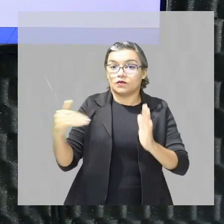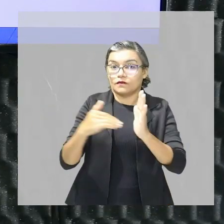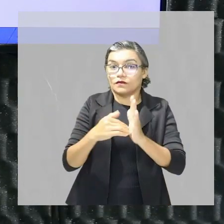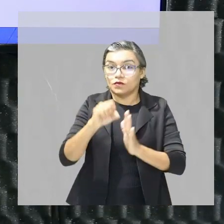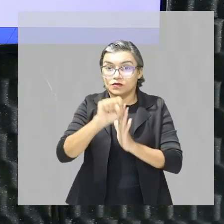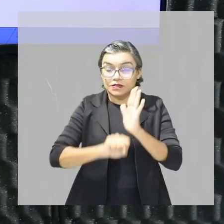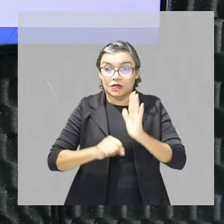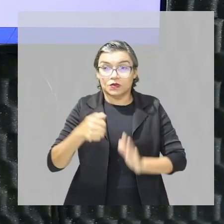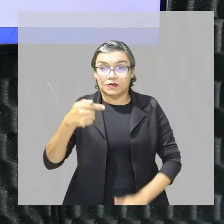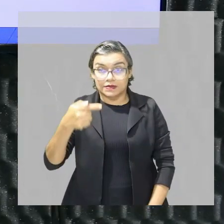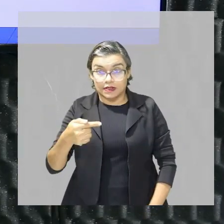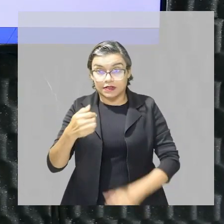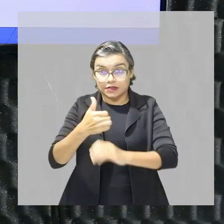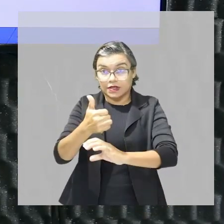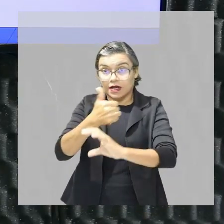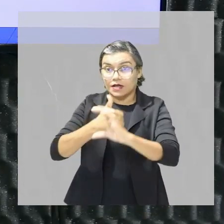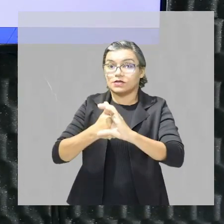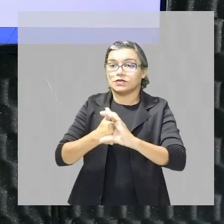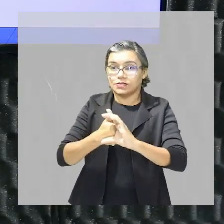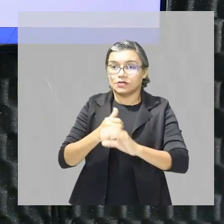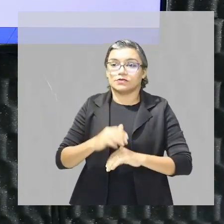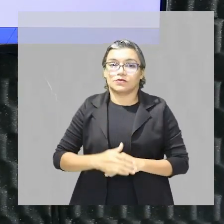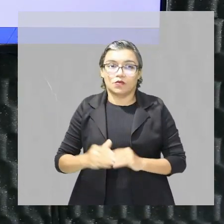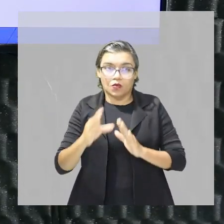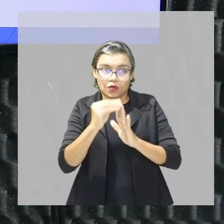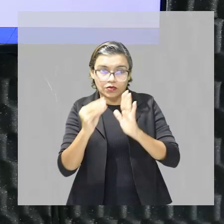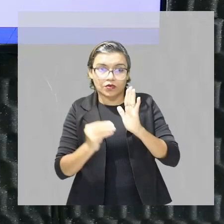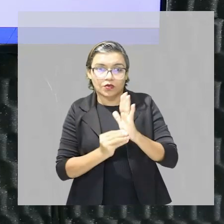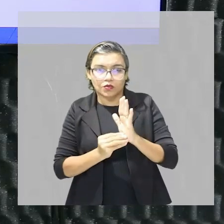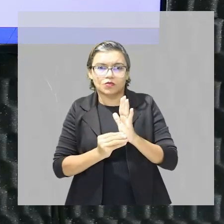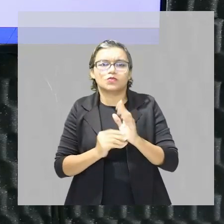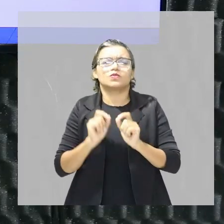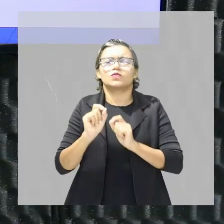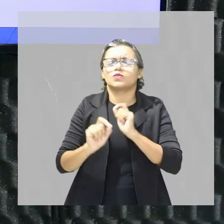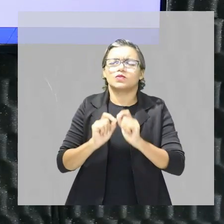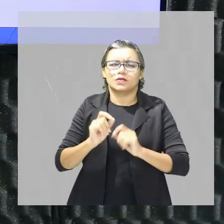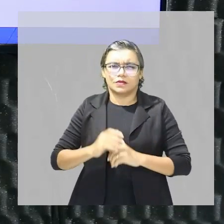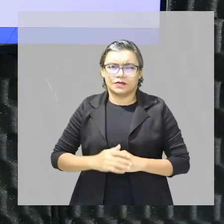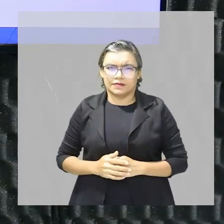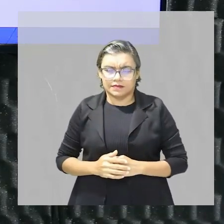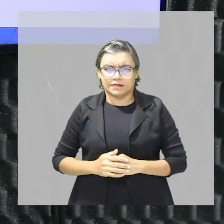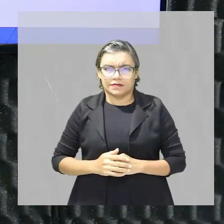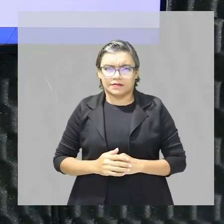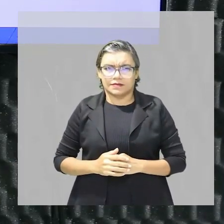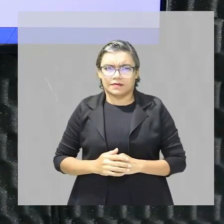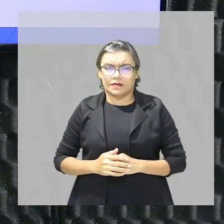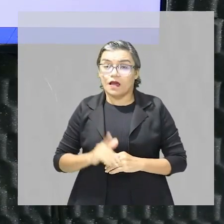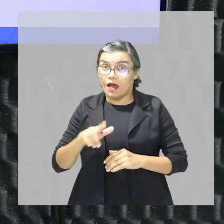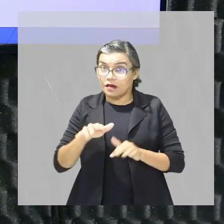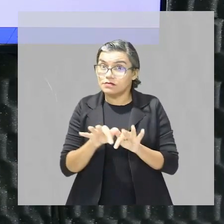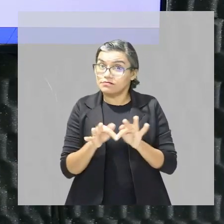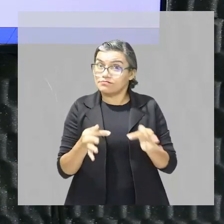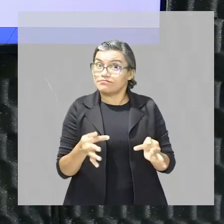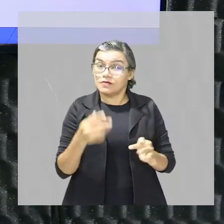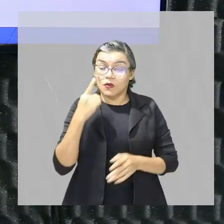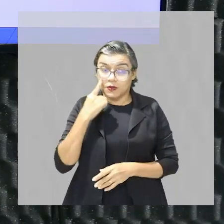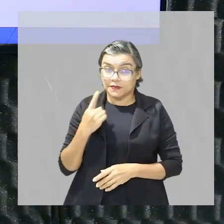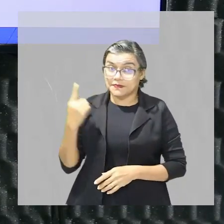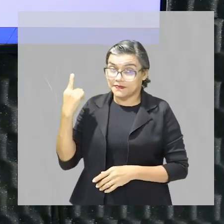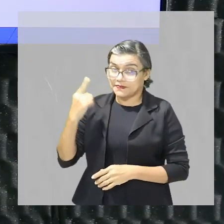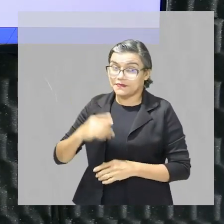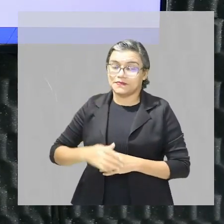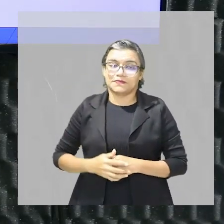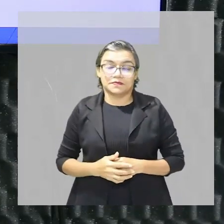iônicos né na verdade como se diz é de natureza o que não aqui é uma questão muito simples então